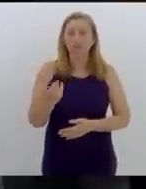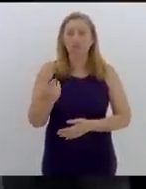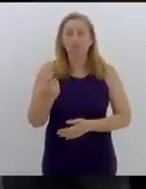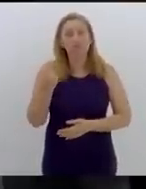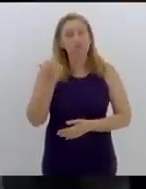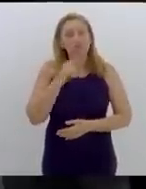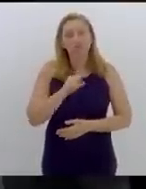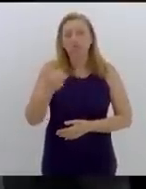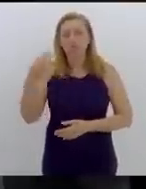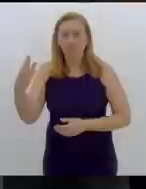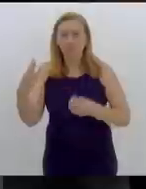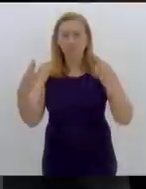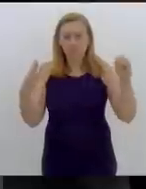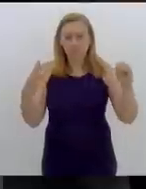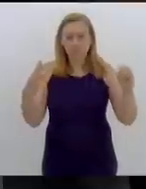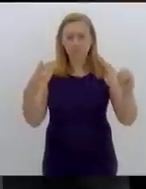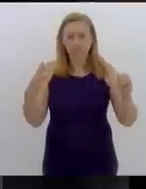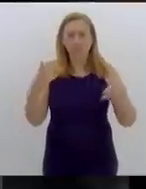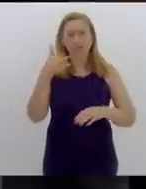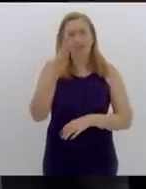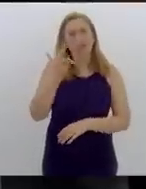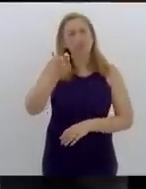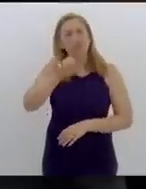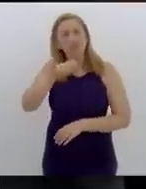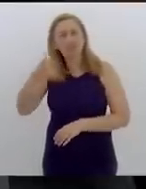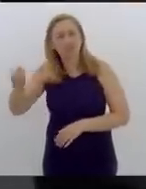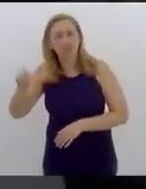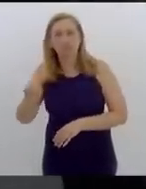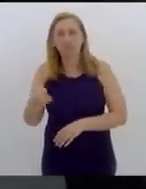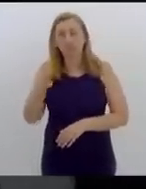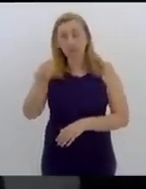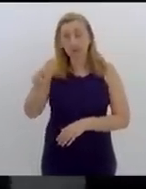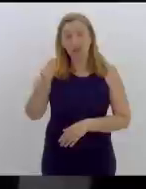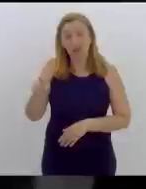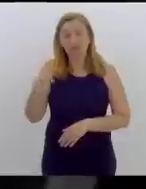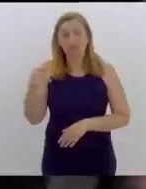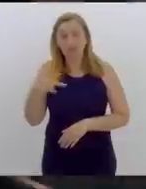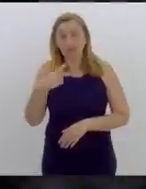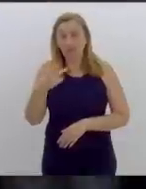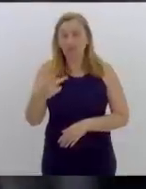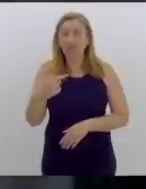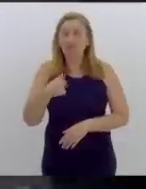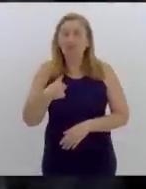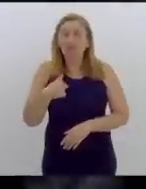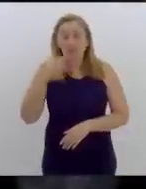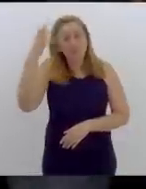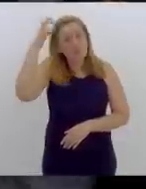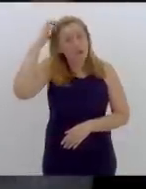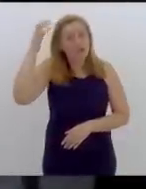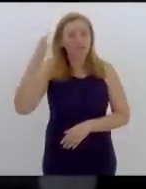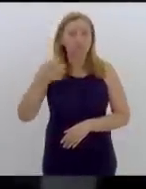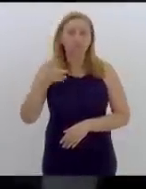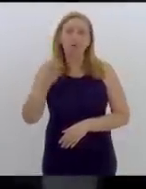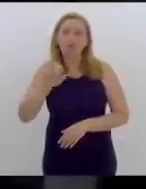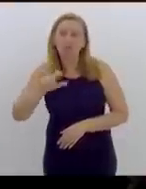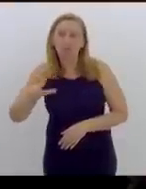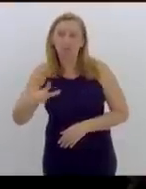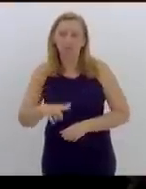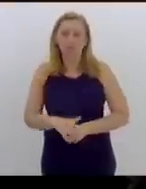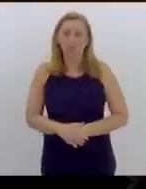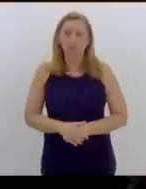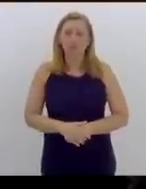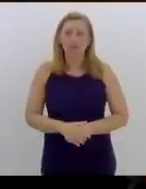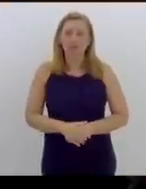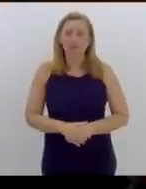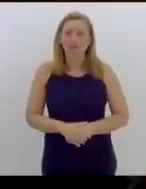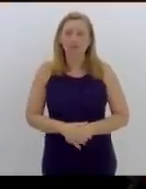a 0 Coronel o capitão Fernandes foi lá no me falar e eu fui condenado Coronel eu fui condenado